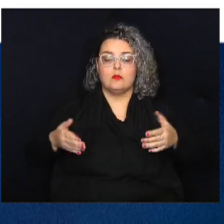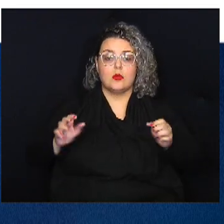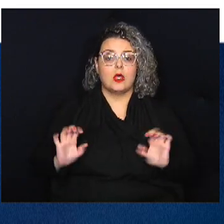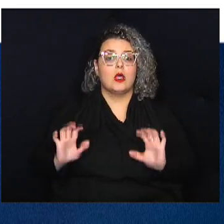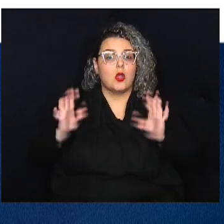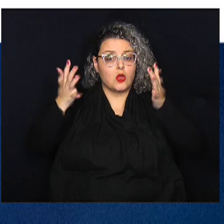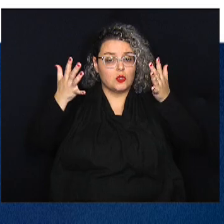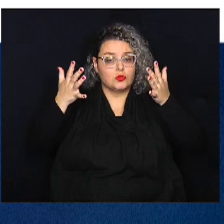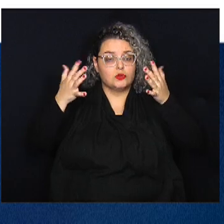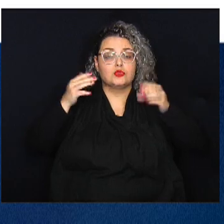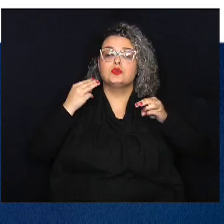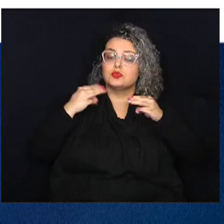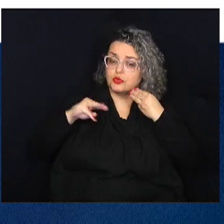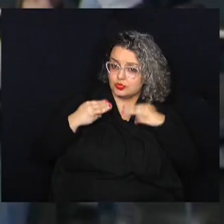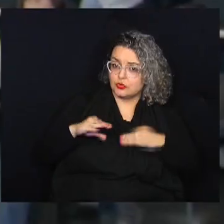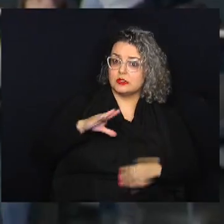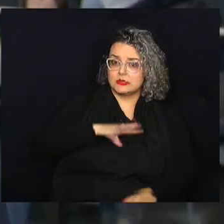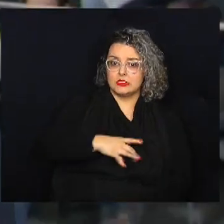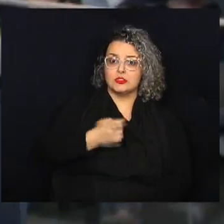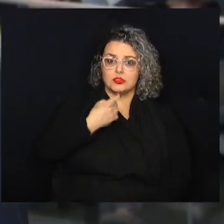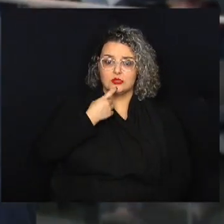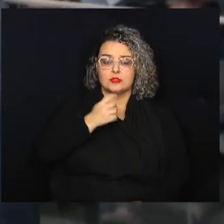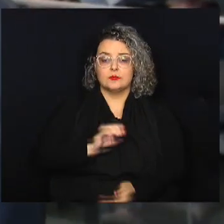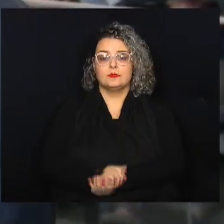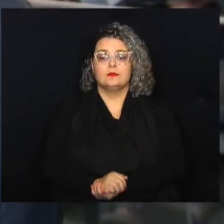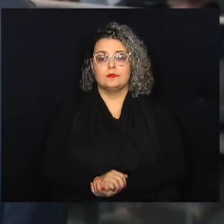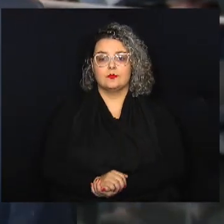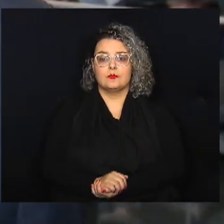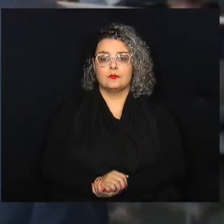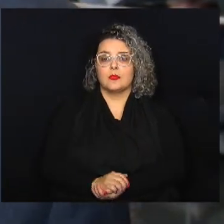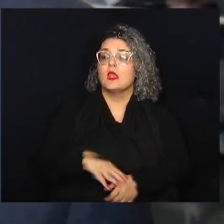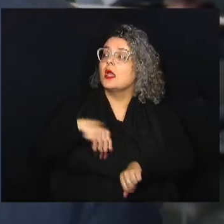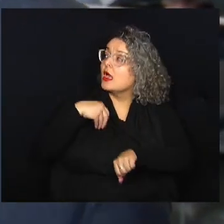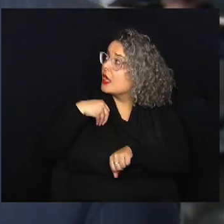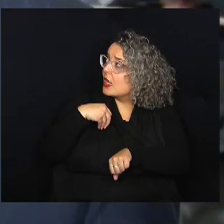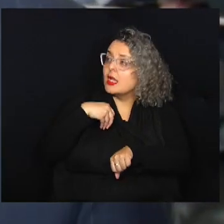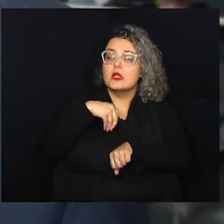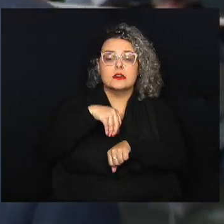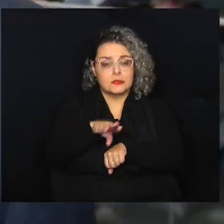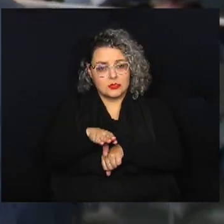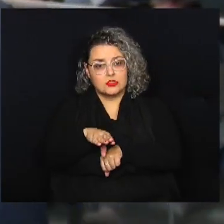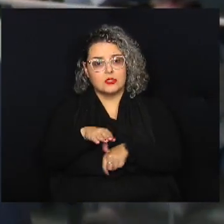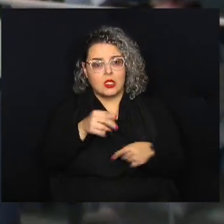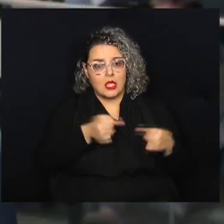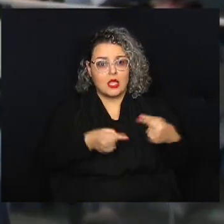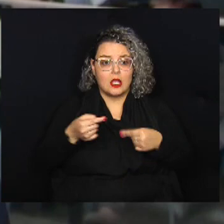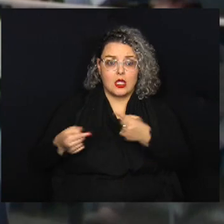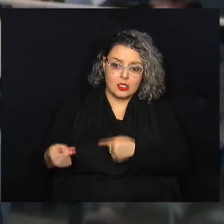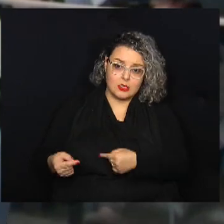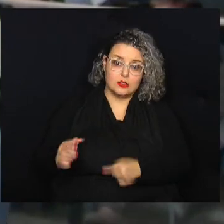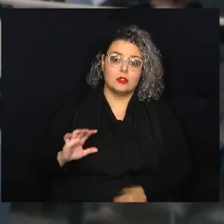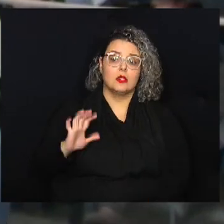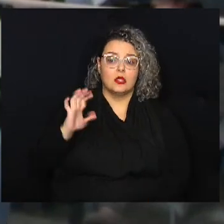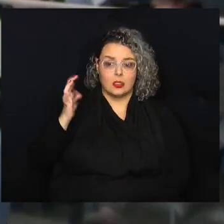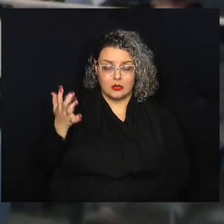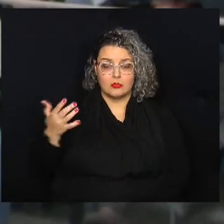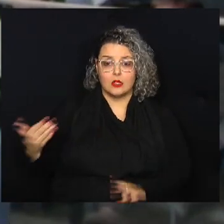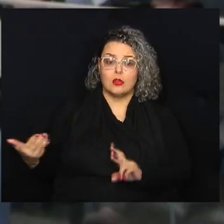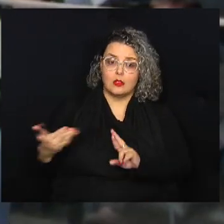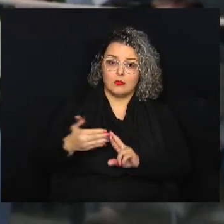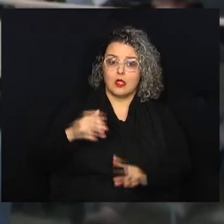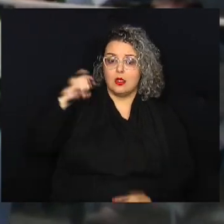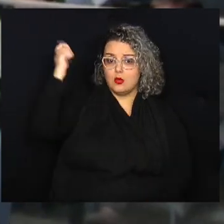de eventos musicais em Campinas. Essa indicação é devido a essa discussão e esse debate que está tendo referente a